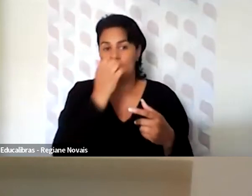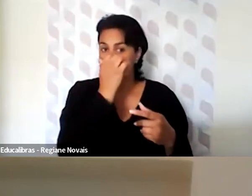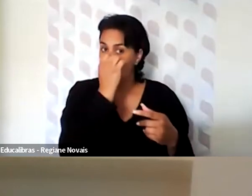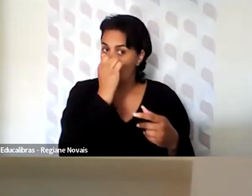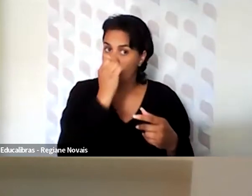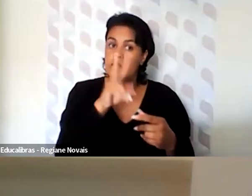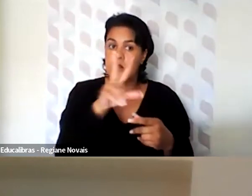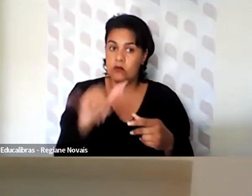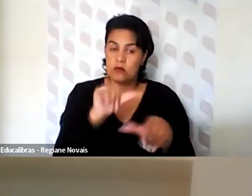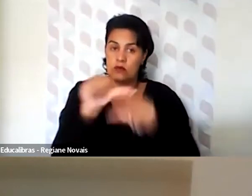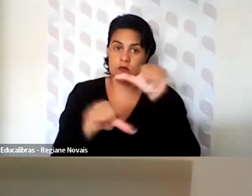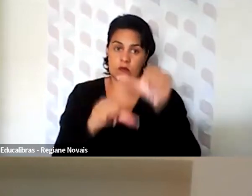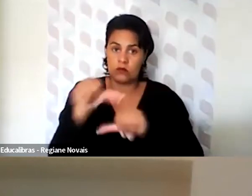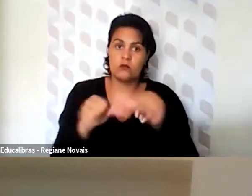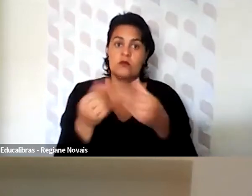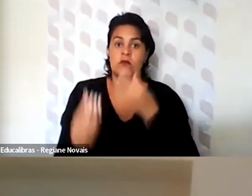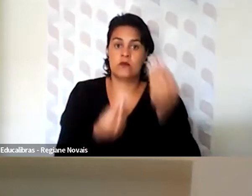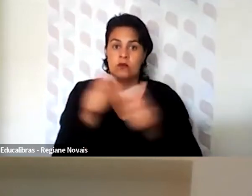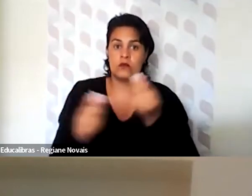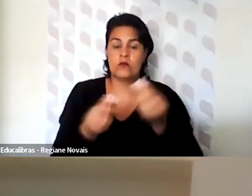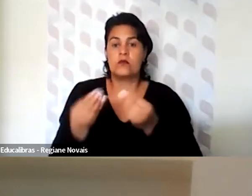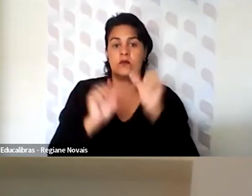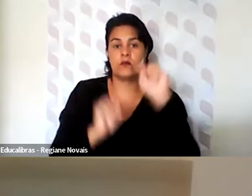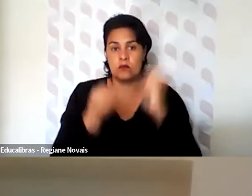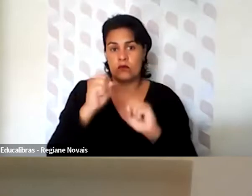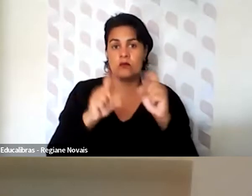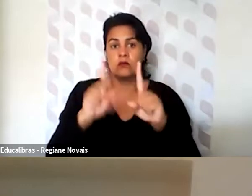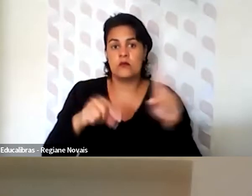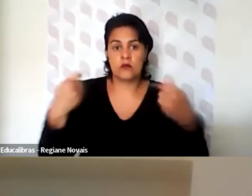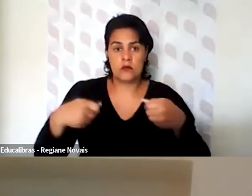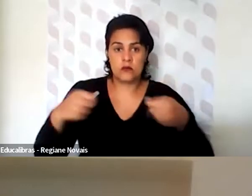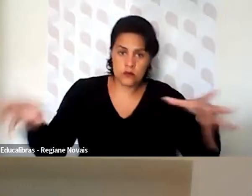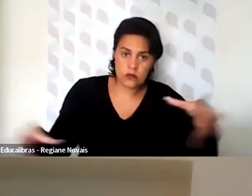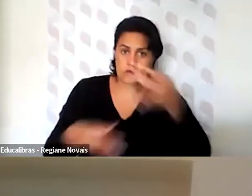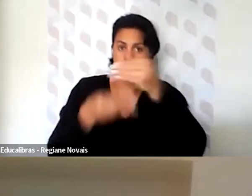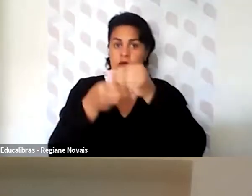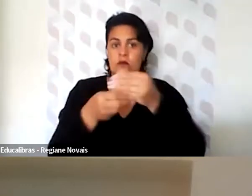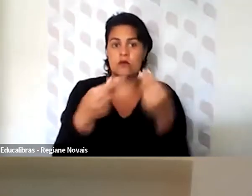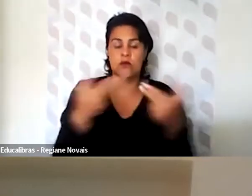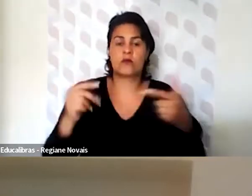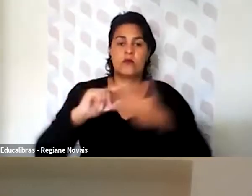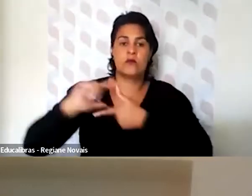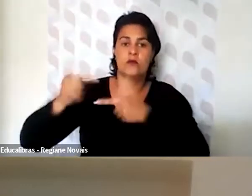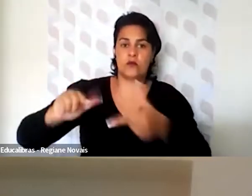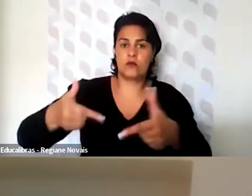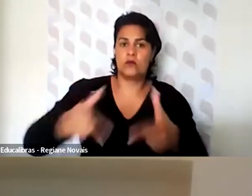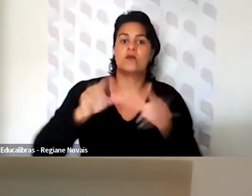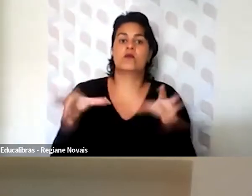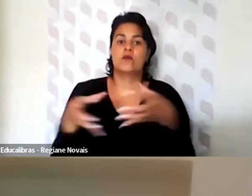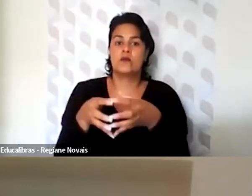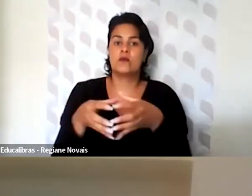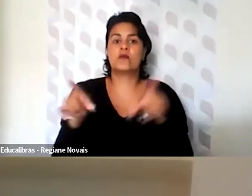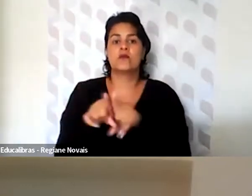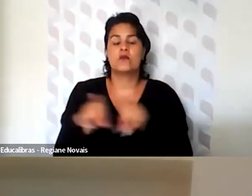mudar o modo como produz para, como diz a Chay, incorporar os povos tradicionais e as comunidades dentro do processo